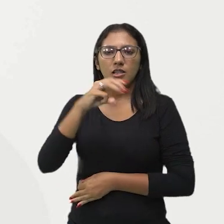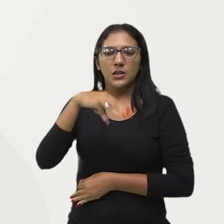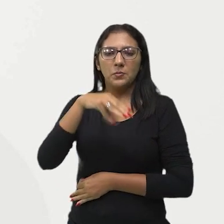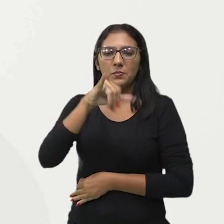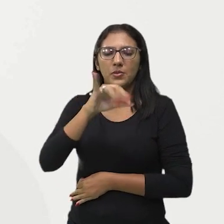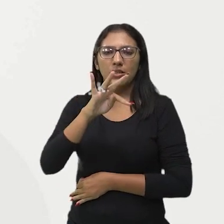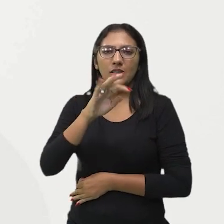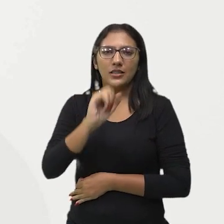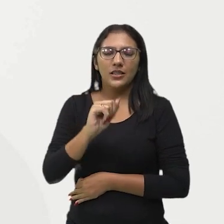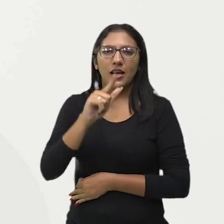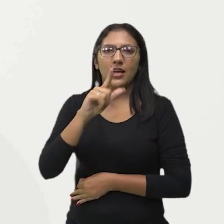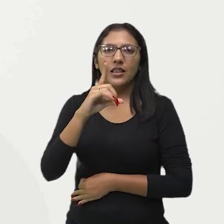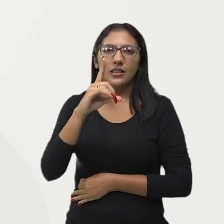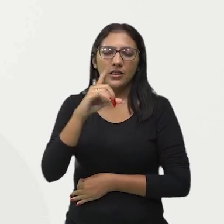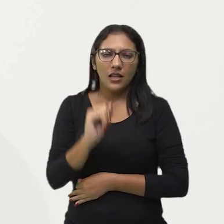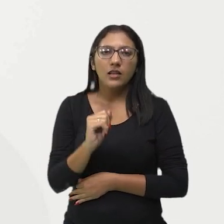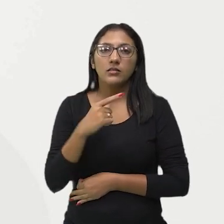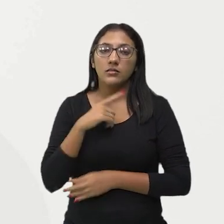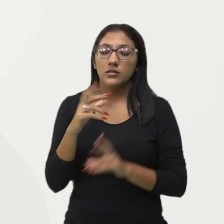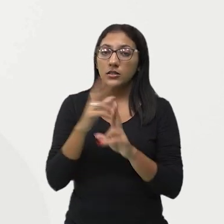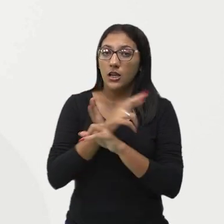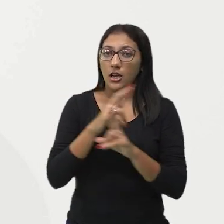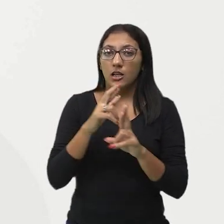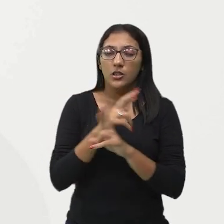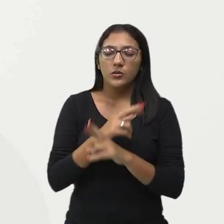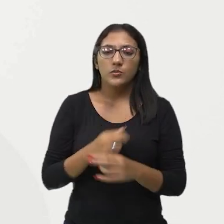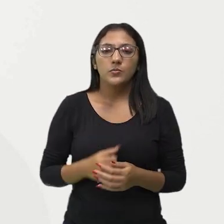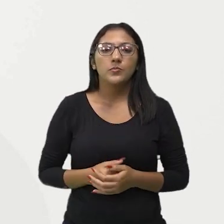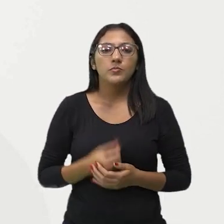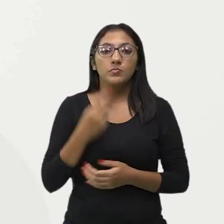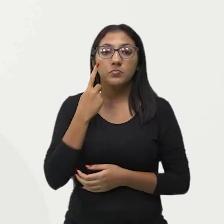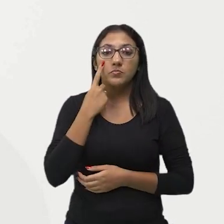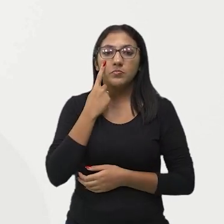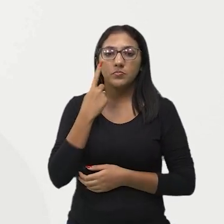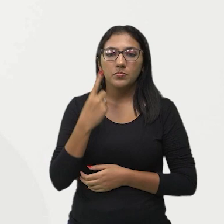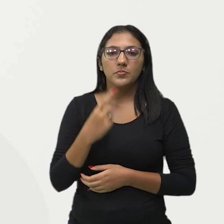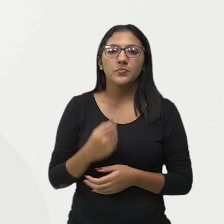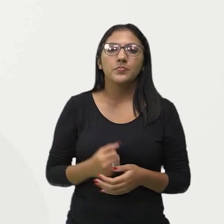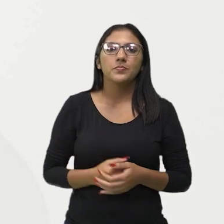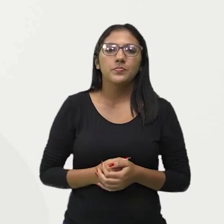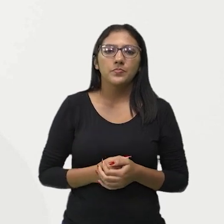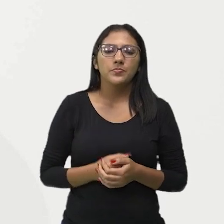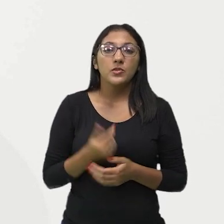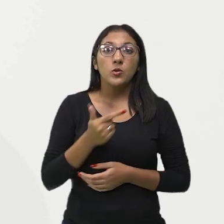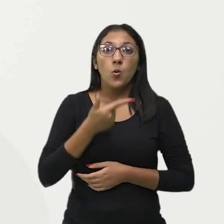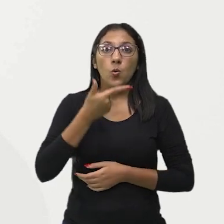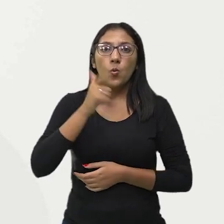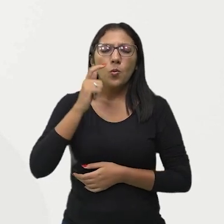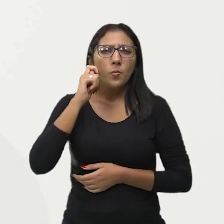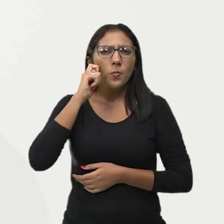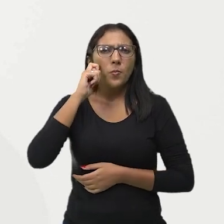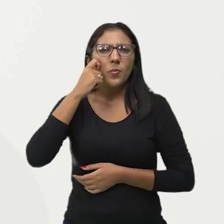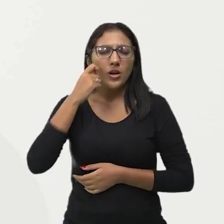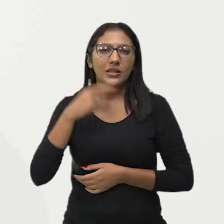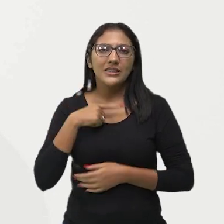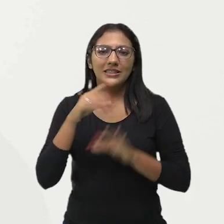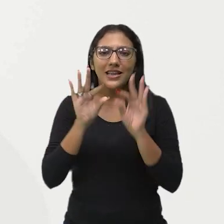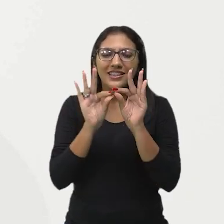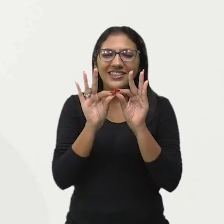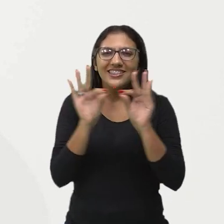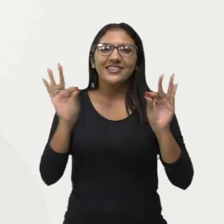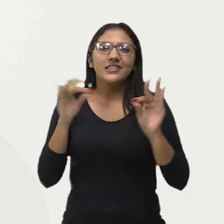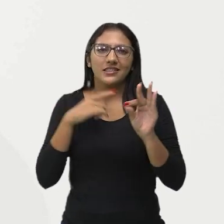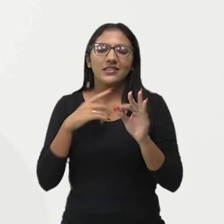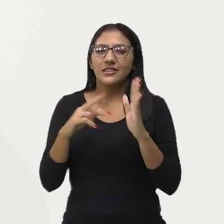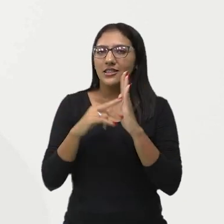A circunferência, ó, é a linha que limita o círculo. Então tem que ficar claro para você, ó. Essa linha aqui,